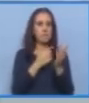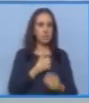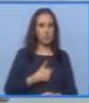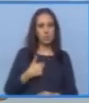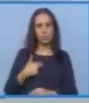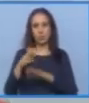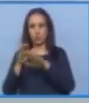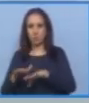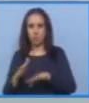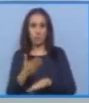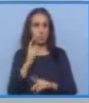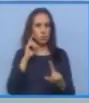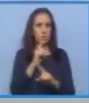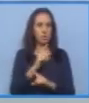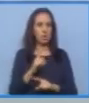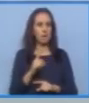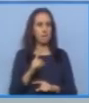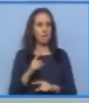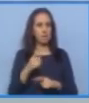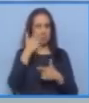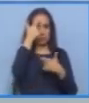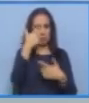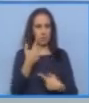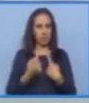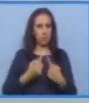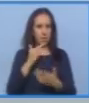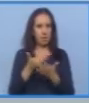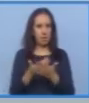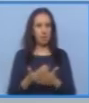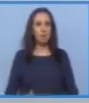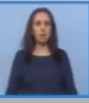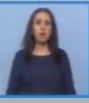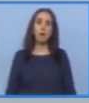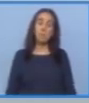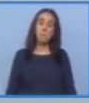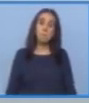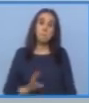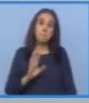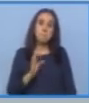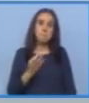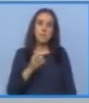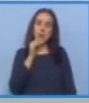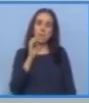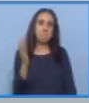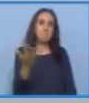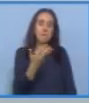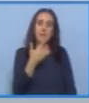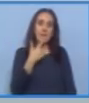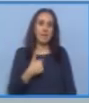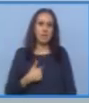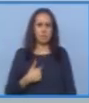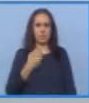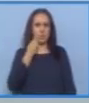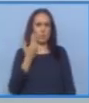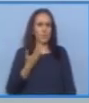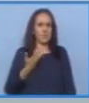islamismo pela música, terá causado alguma surpresa? Sim, a reação habitual mas como?